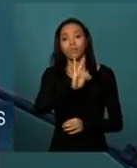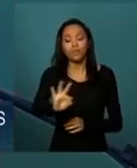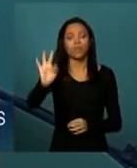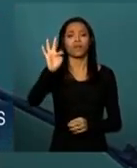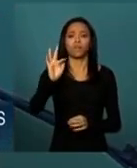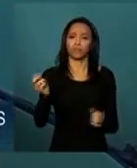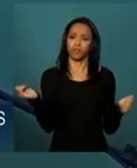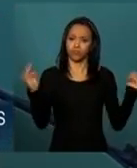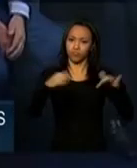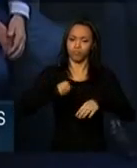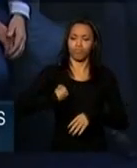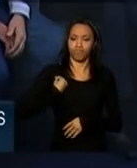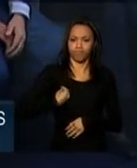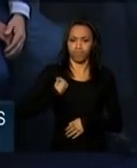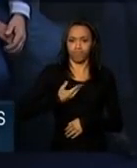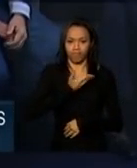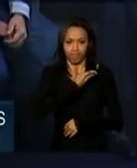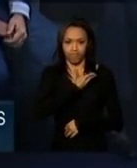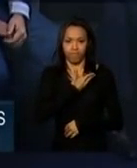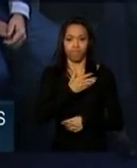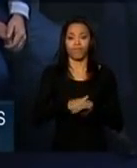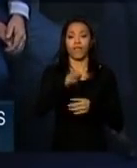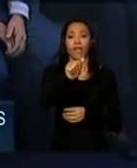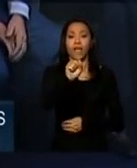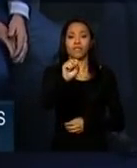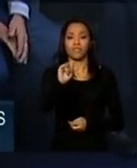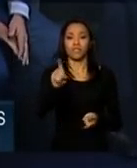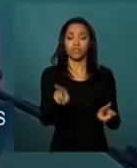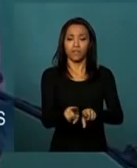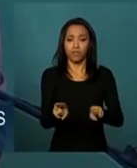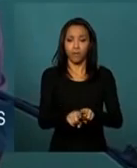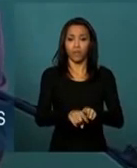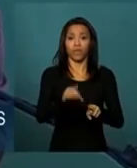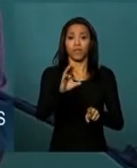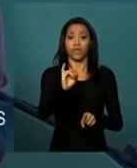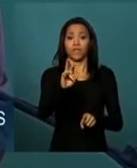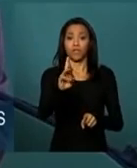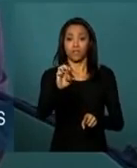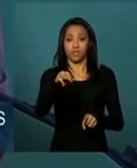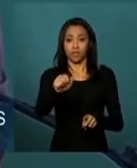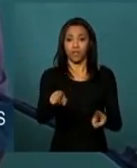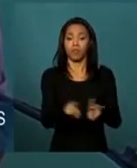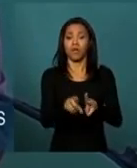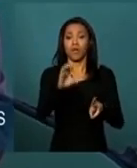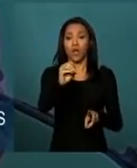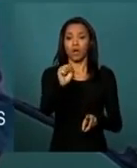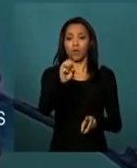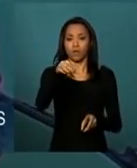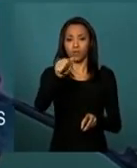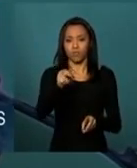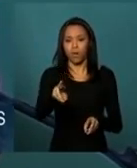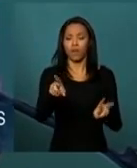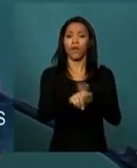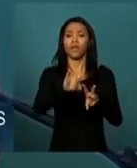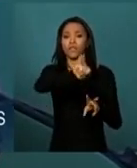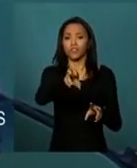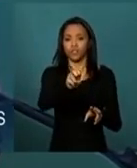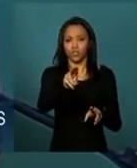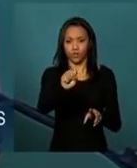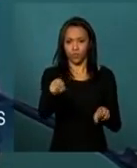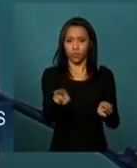aqui presentes, Assis Carvalho, Iracema Portela, Osmar Júnior, Jesus Rodrigues, Júlio